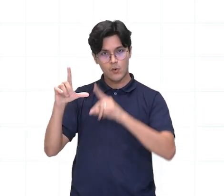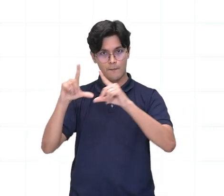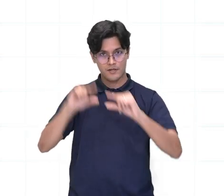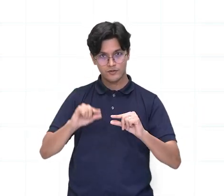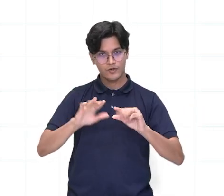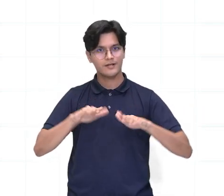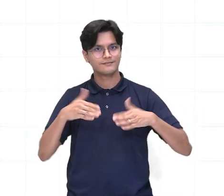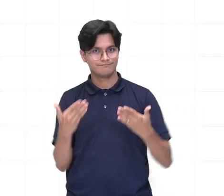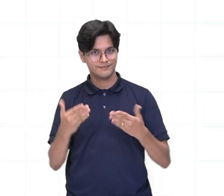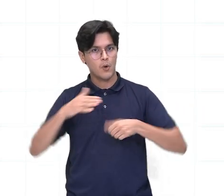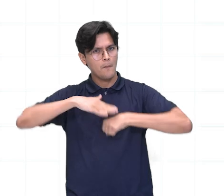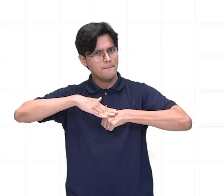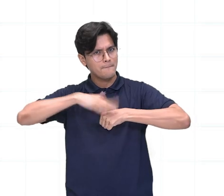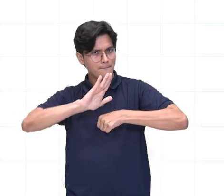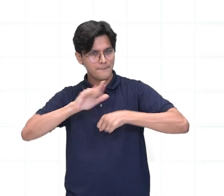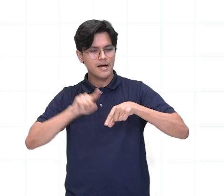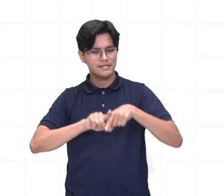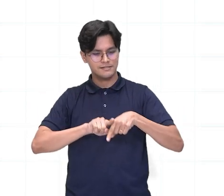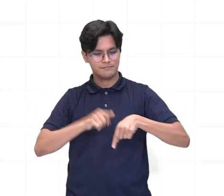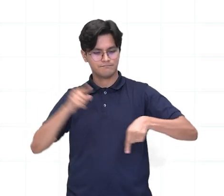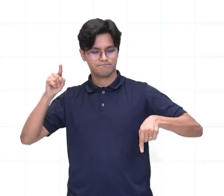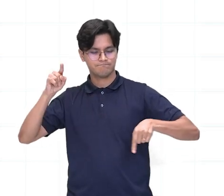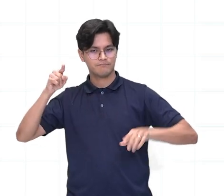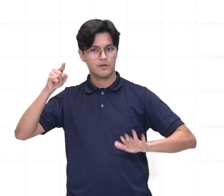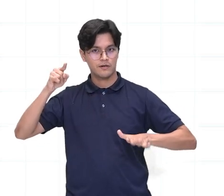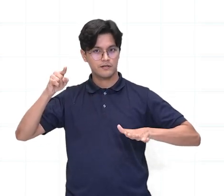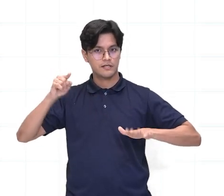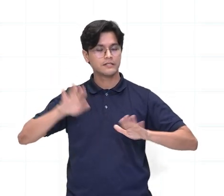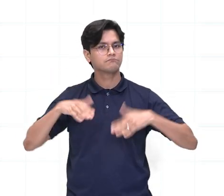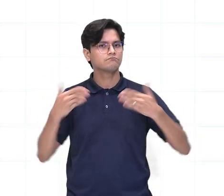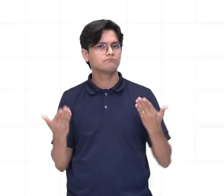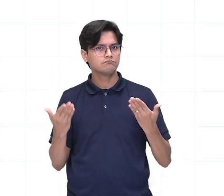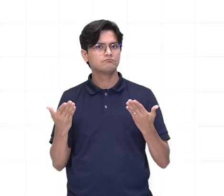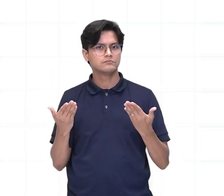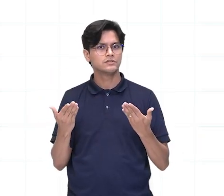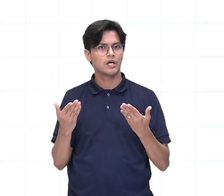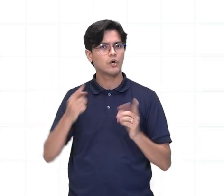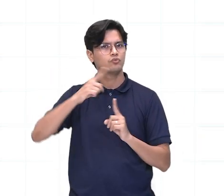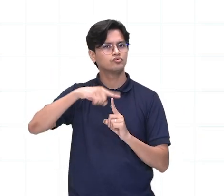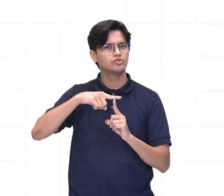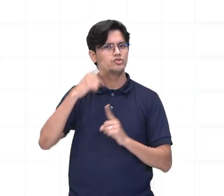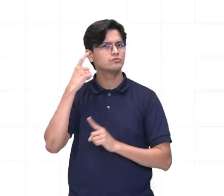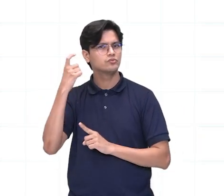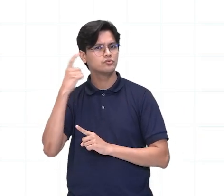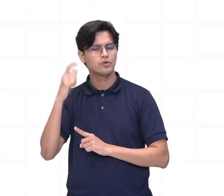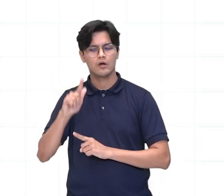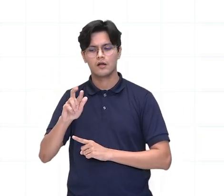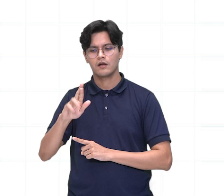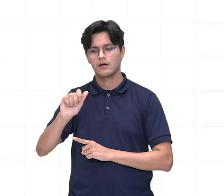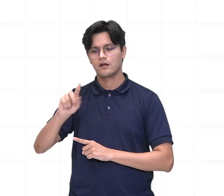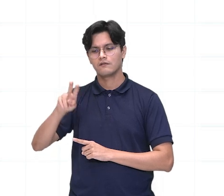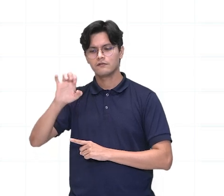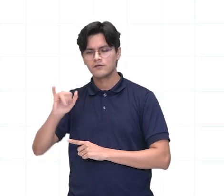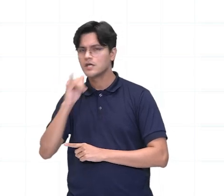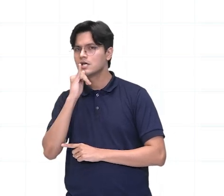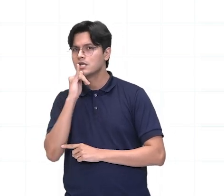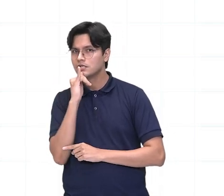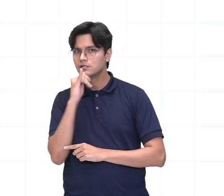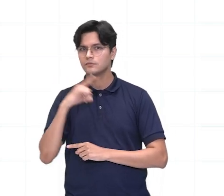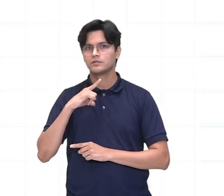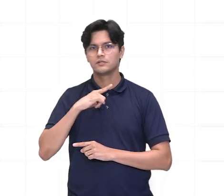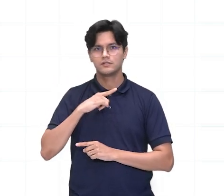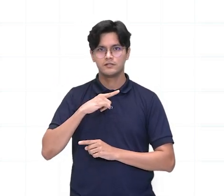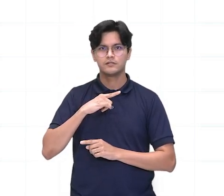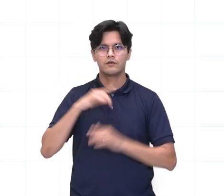o som. Então, como podemos definir esse som grave? O rugido, por exemplo, de